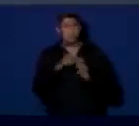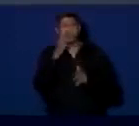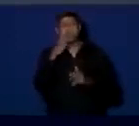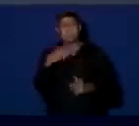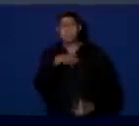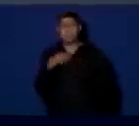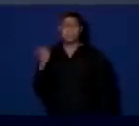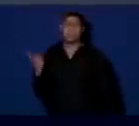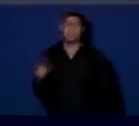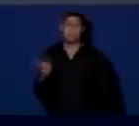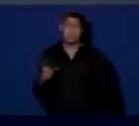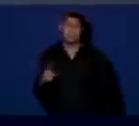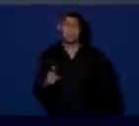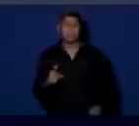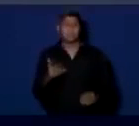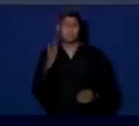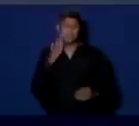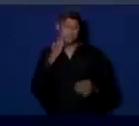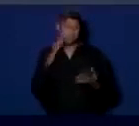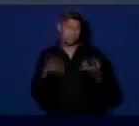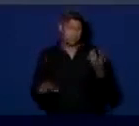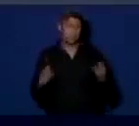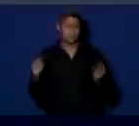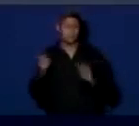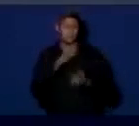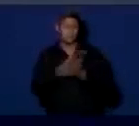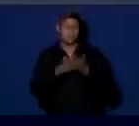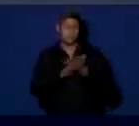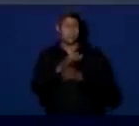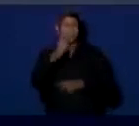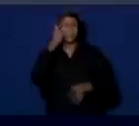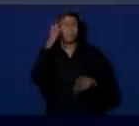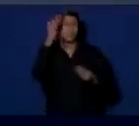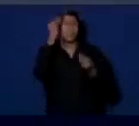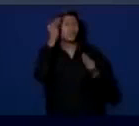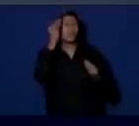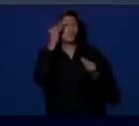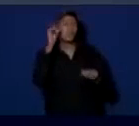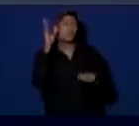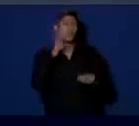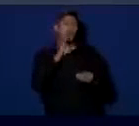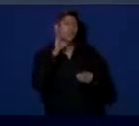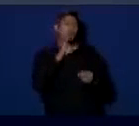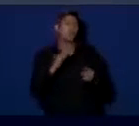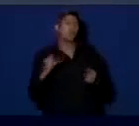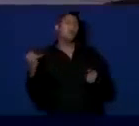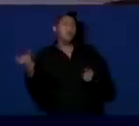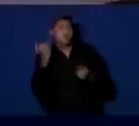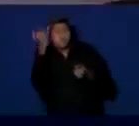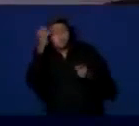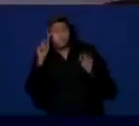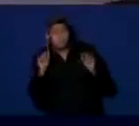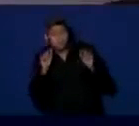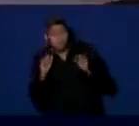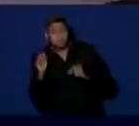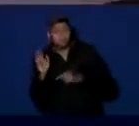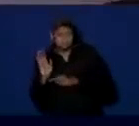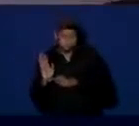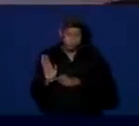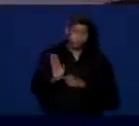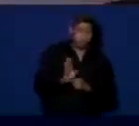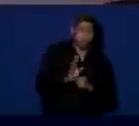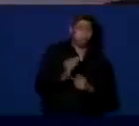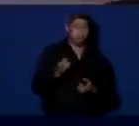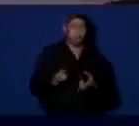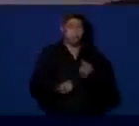né? Por fora da cerquinha do Congresso, da discussão e tal. Imagina quão legal, quão importante, quão contributivo